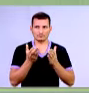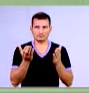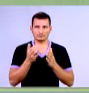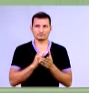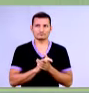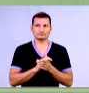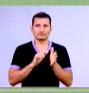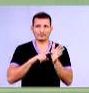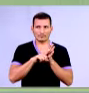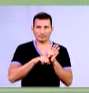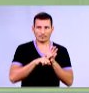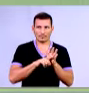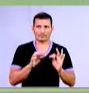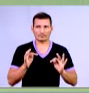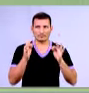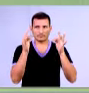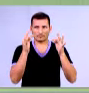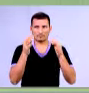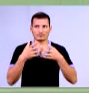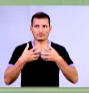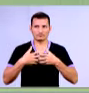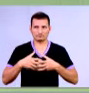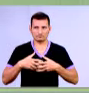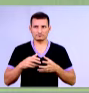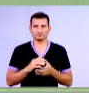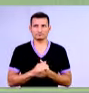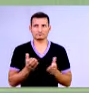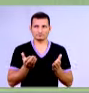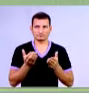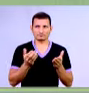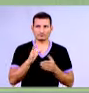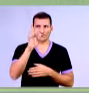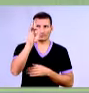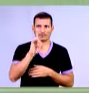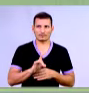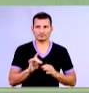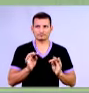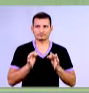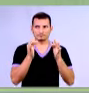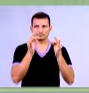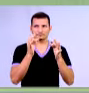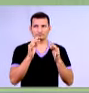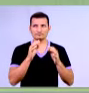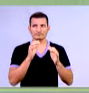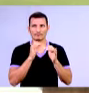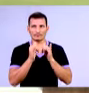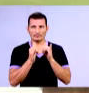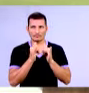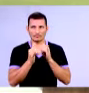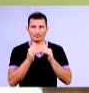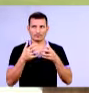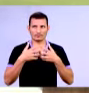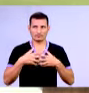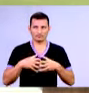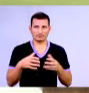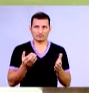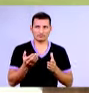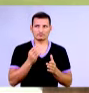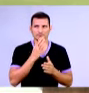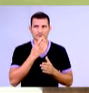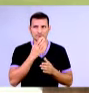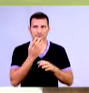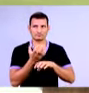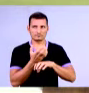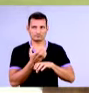do IFRO e atualmente estou atuando na função de diretor de tecnologia de informação do IFRO. Agora, para a gente conhecer a disciplina, os